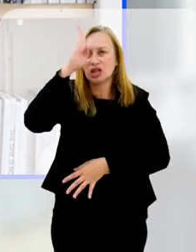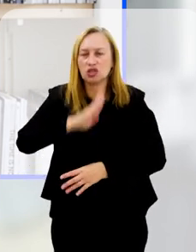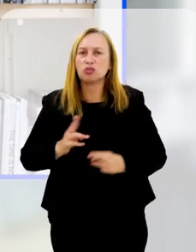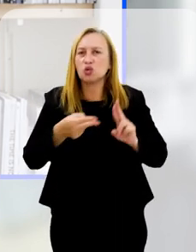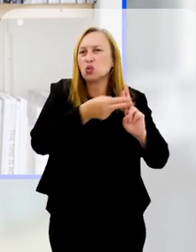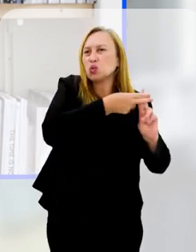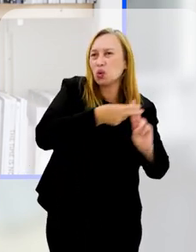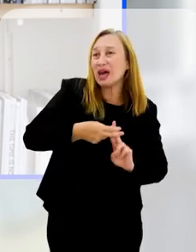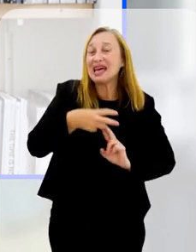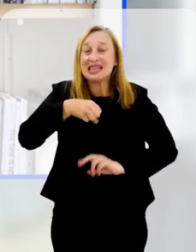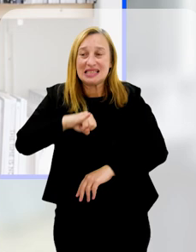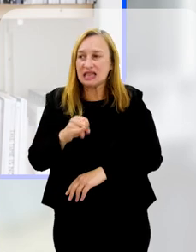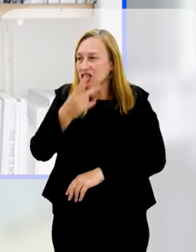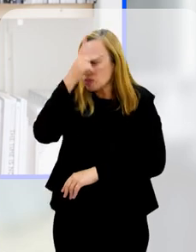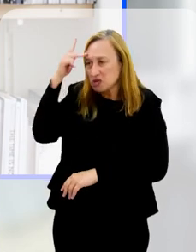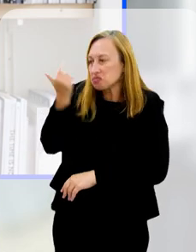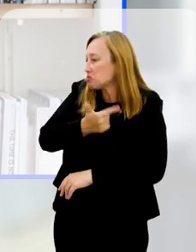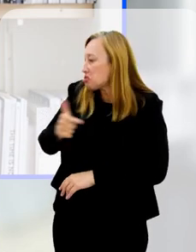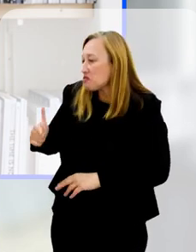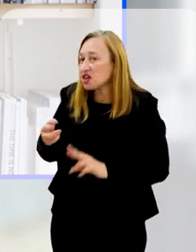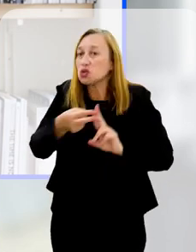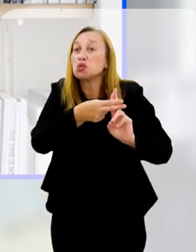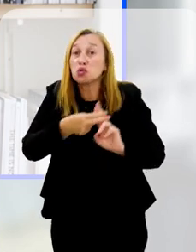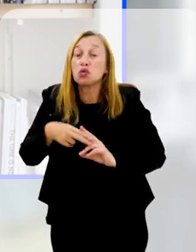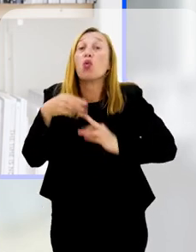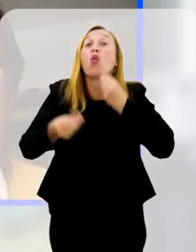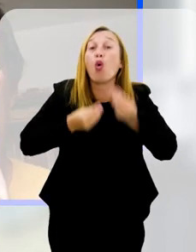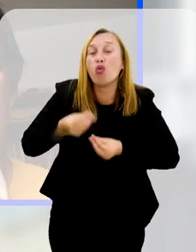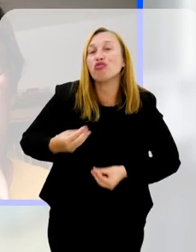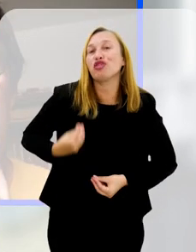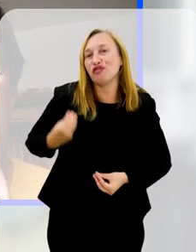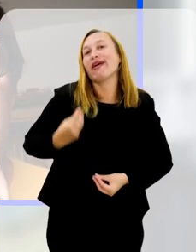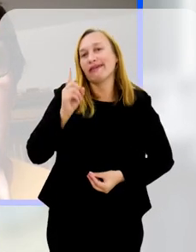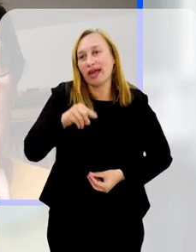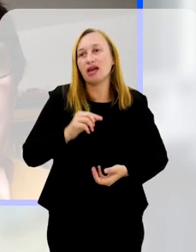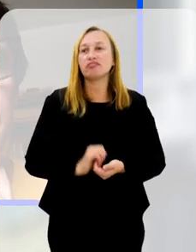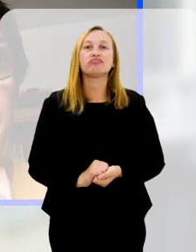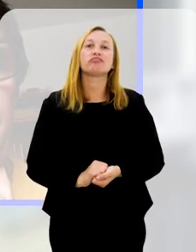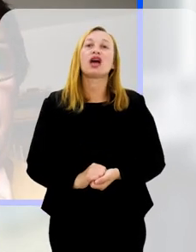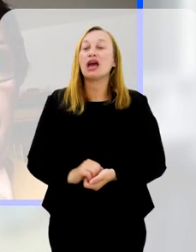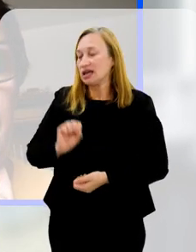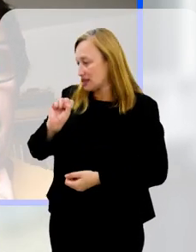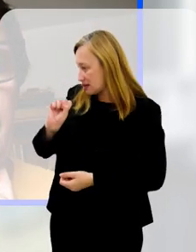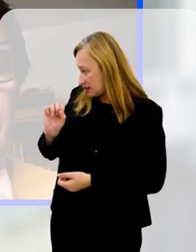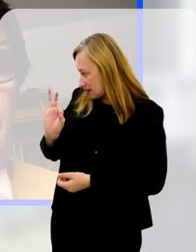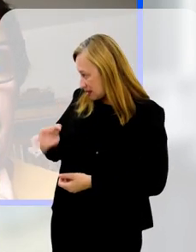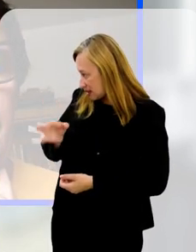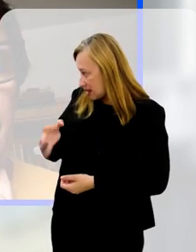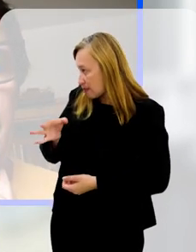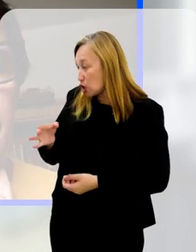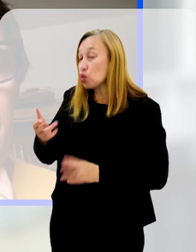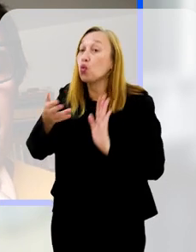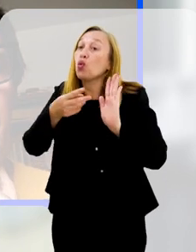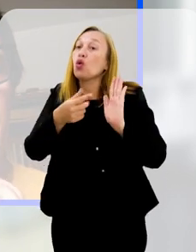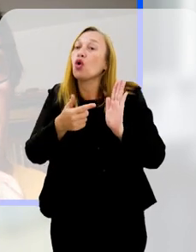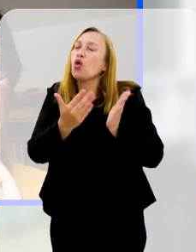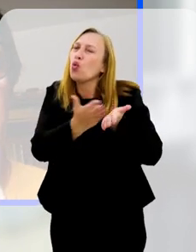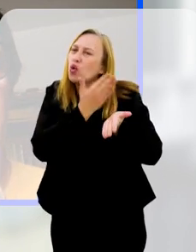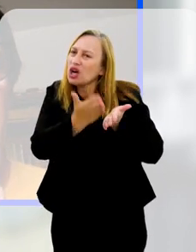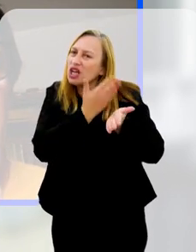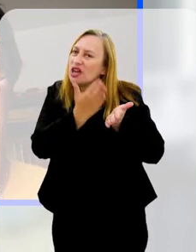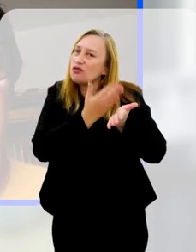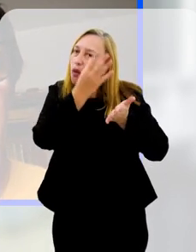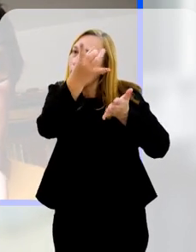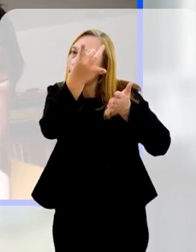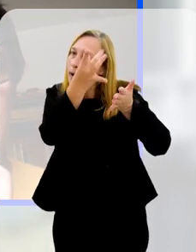SUS. Quer dizer, o que seria dessas pessoas se não fosse o SUS, né? Exatamente. Agora, o livro passa também por essa história,